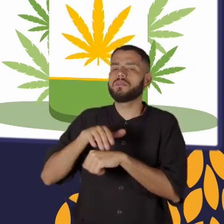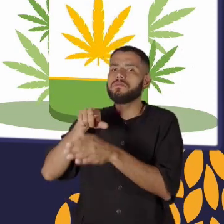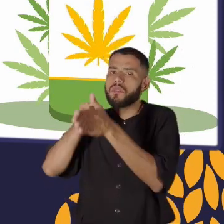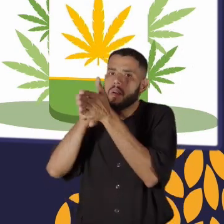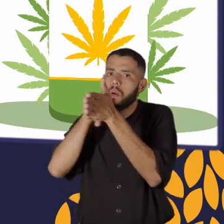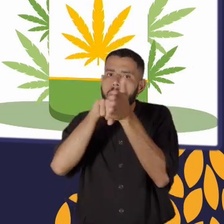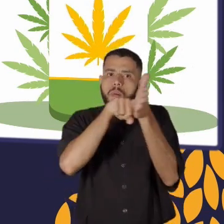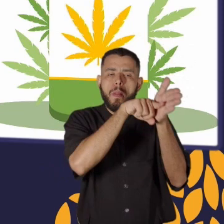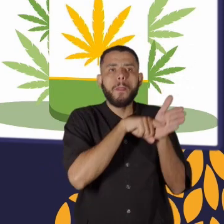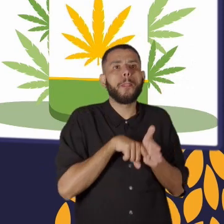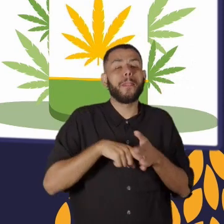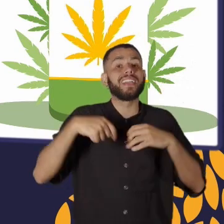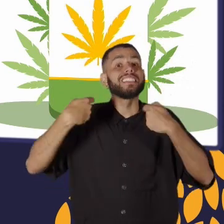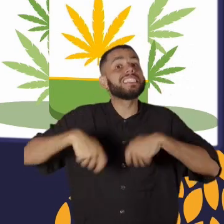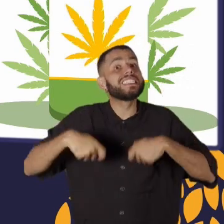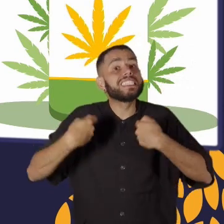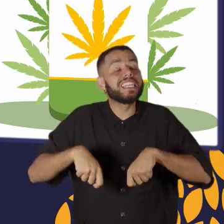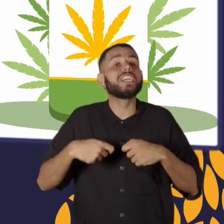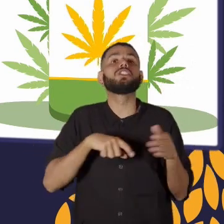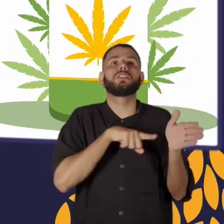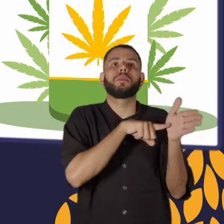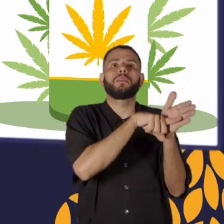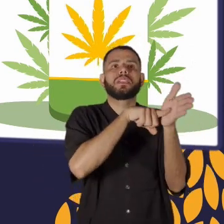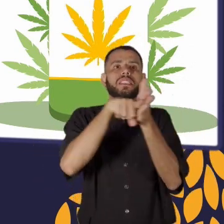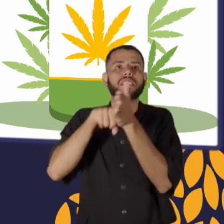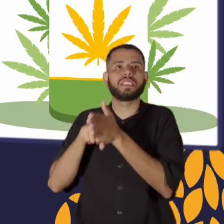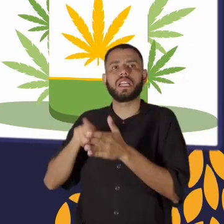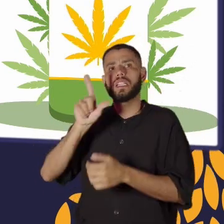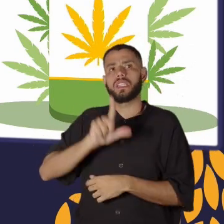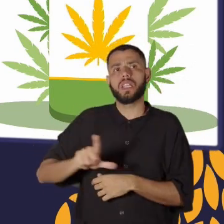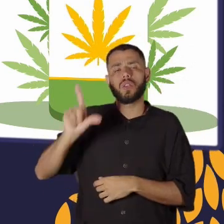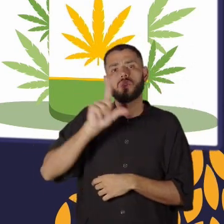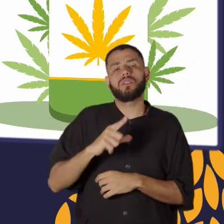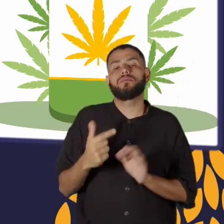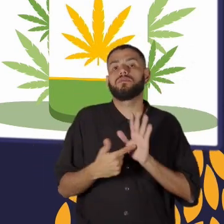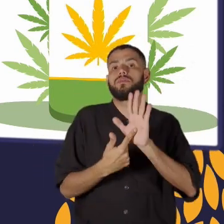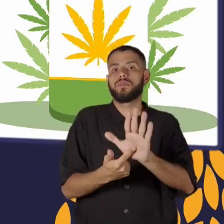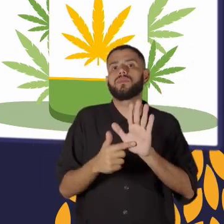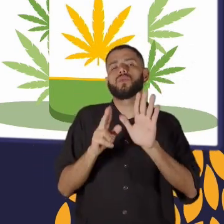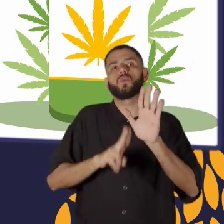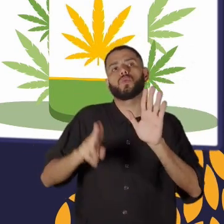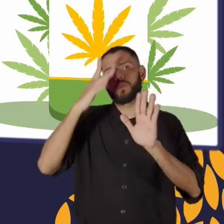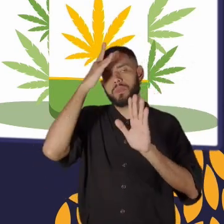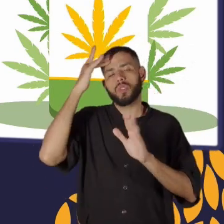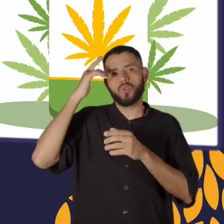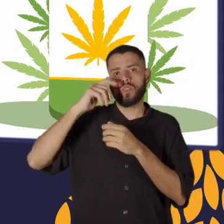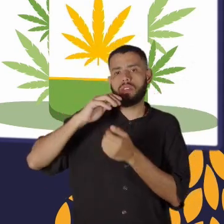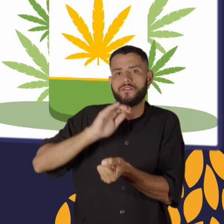da necessidade de pesquisas que a literatura vinha demonstrando do uso de canabidiol para as pessoas que têm dependência de crack e